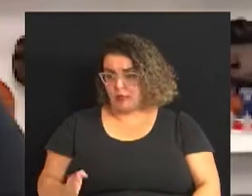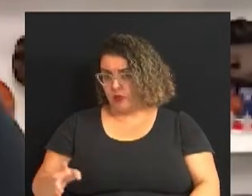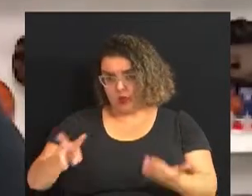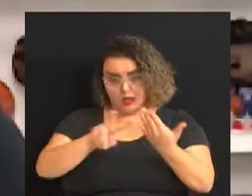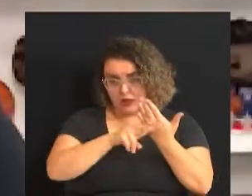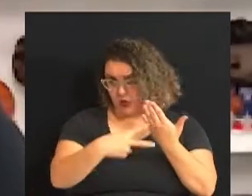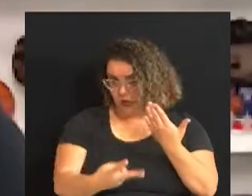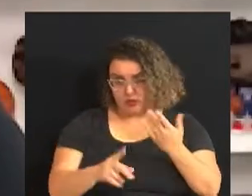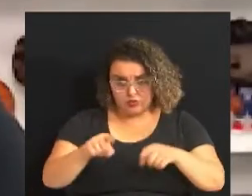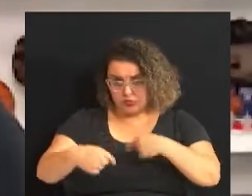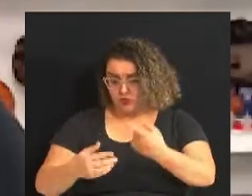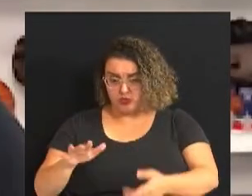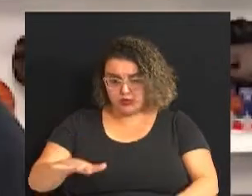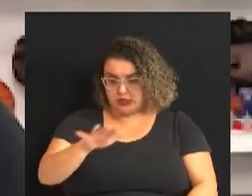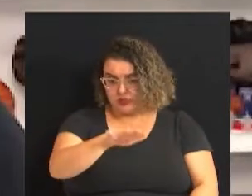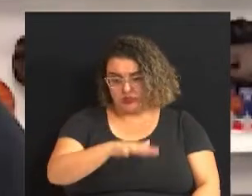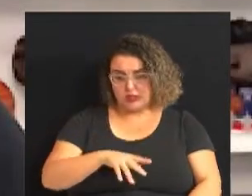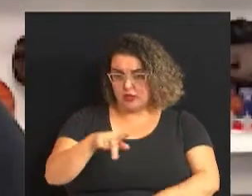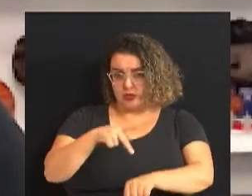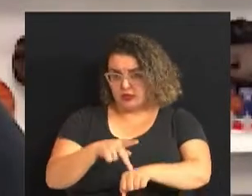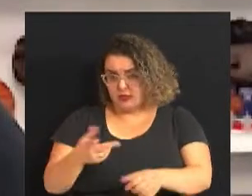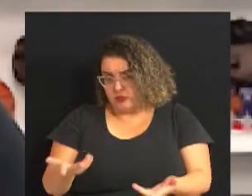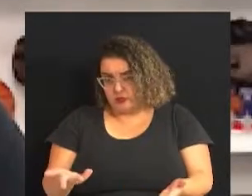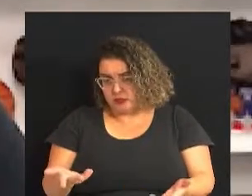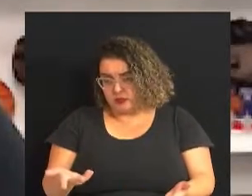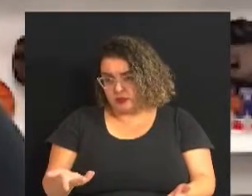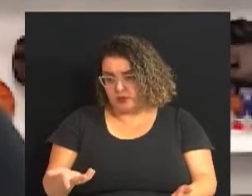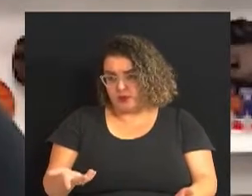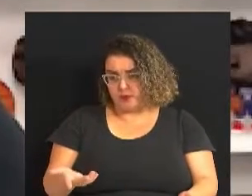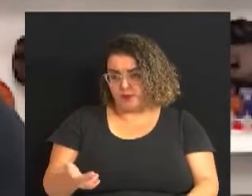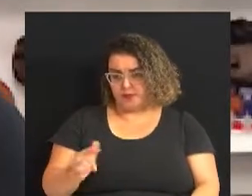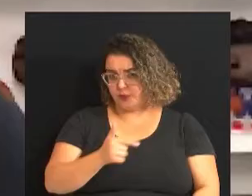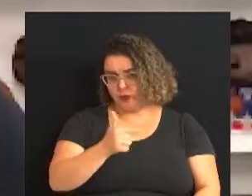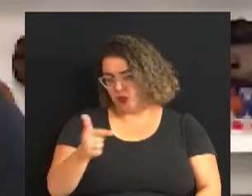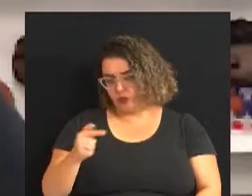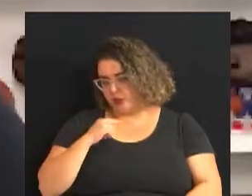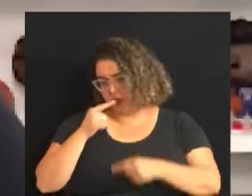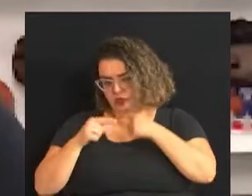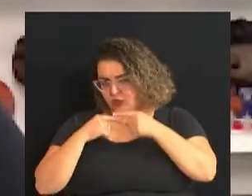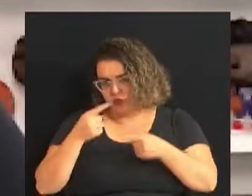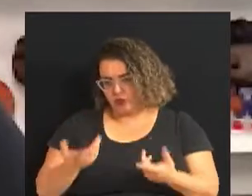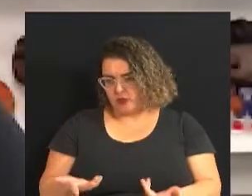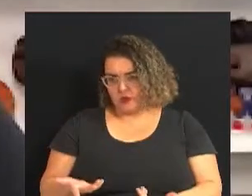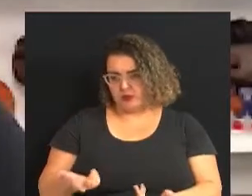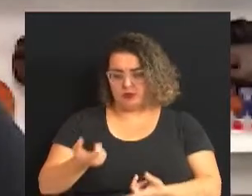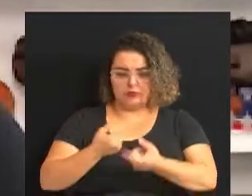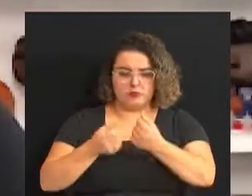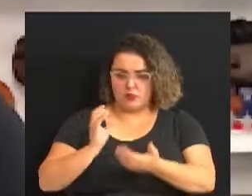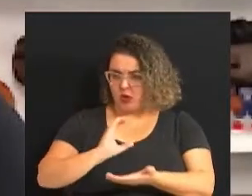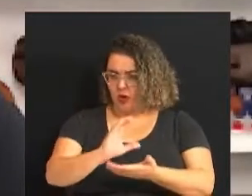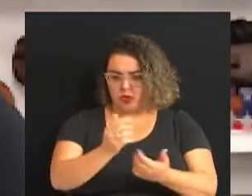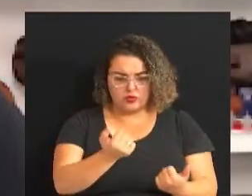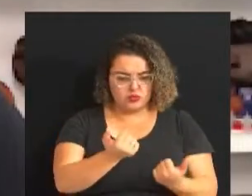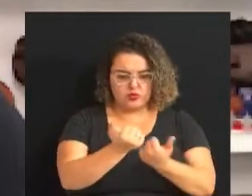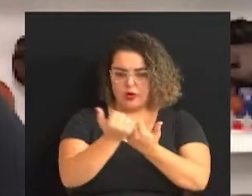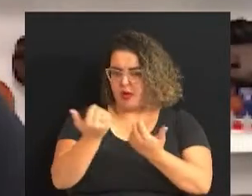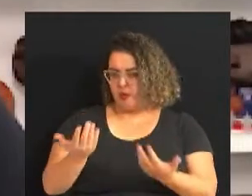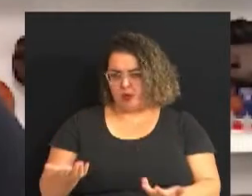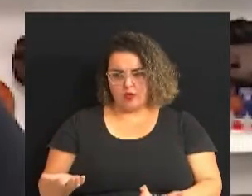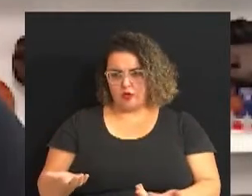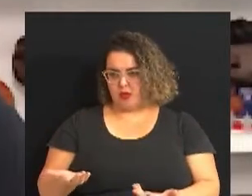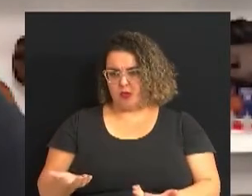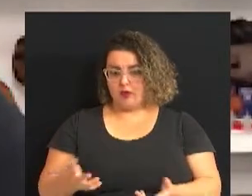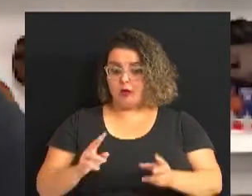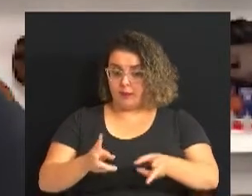de outras áreas do país. Eu acho que não há dúvida disso. Eu acho de investimento, de apoio. A gente